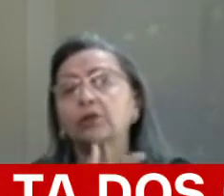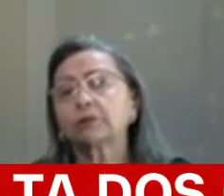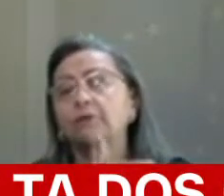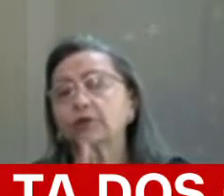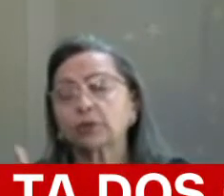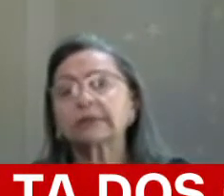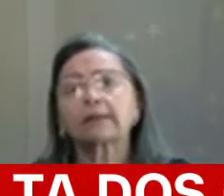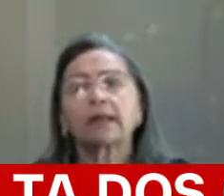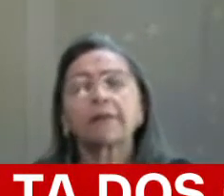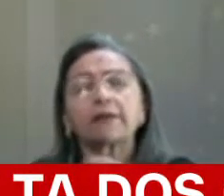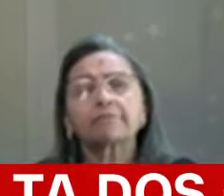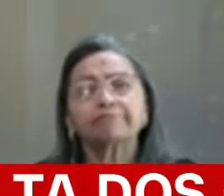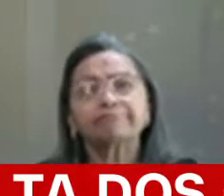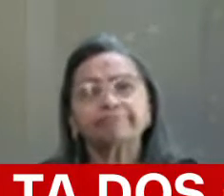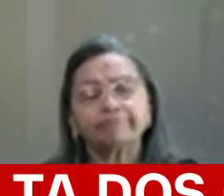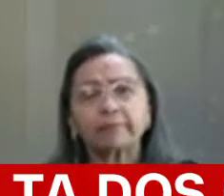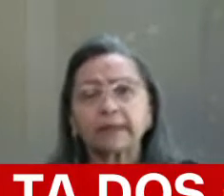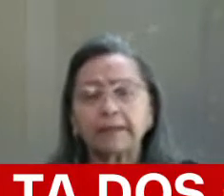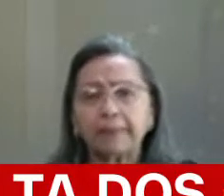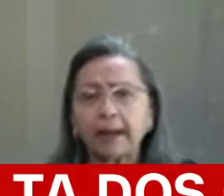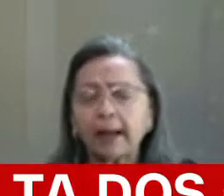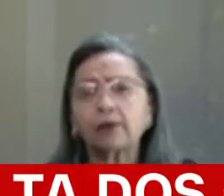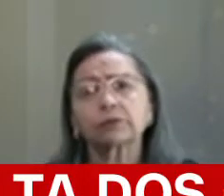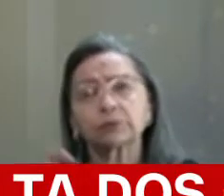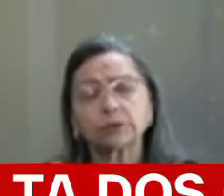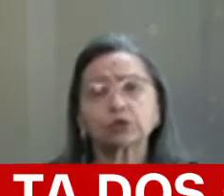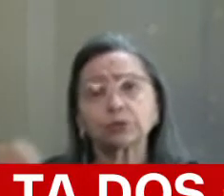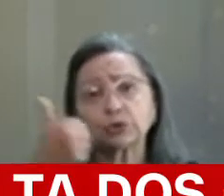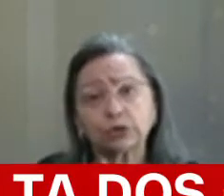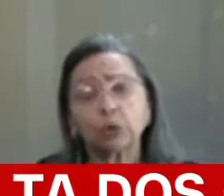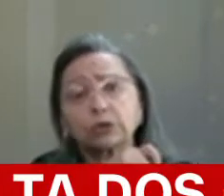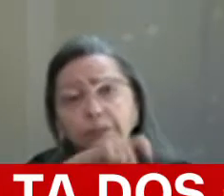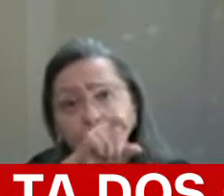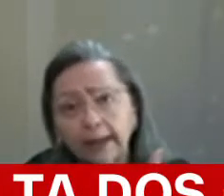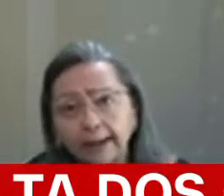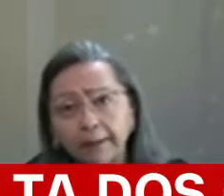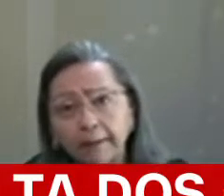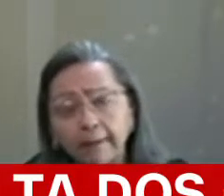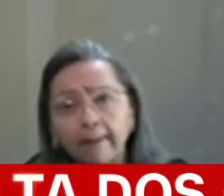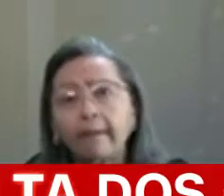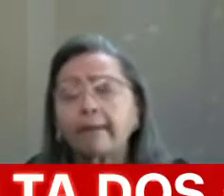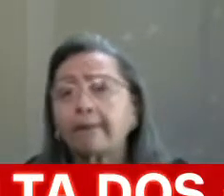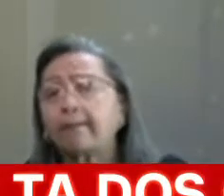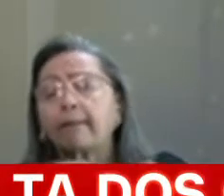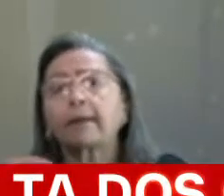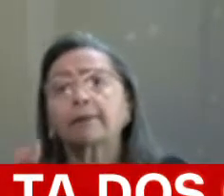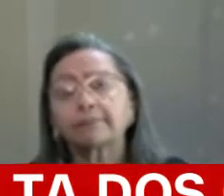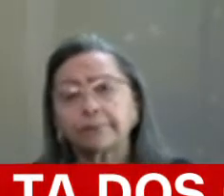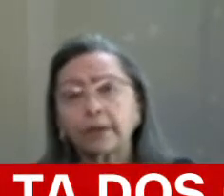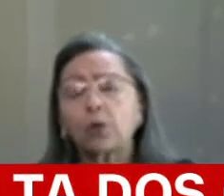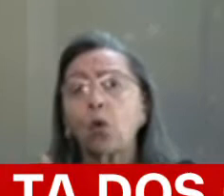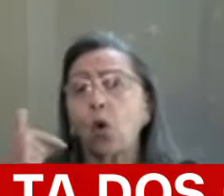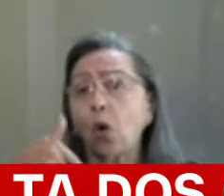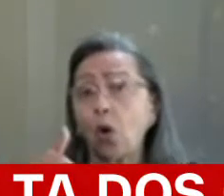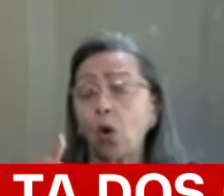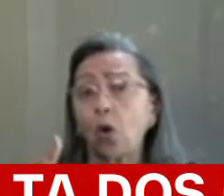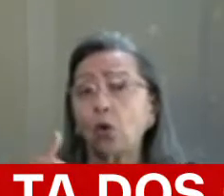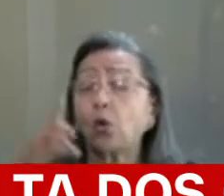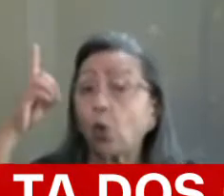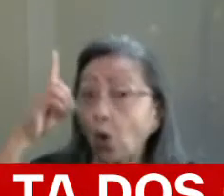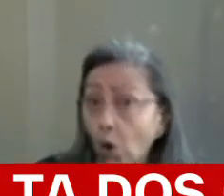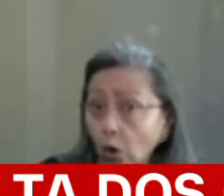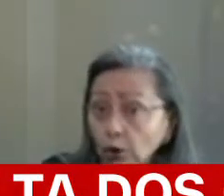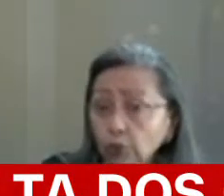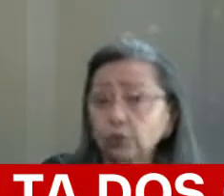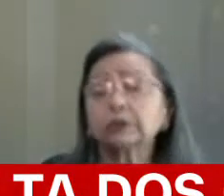de fixação da base de cálculo da substituição tributária em relação às operações com óleo diesel seja